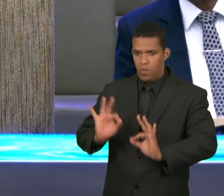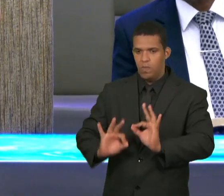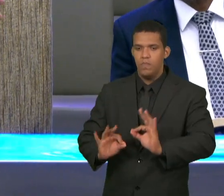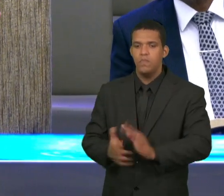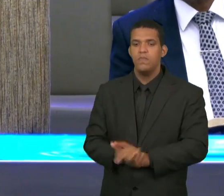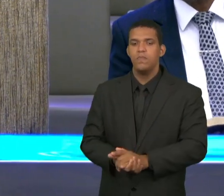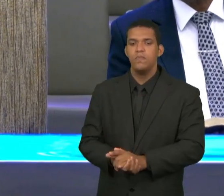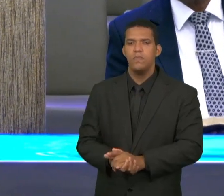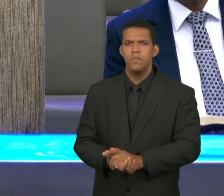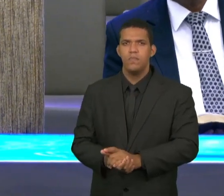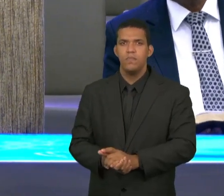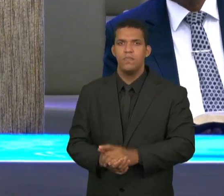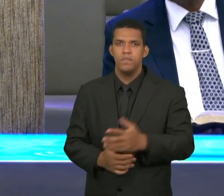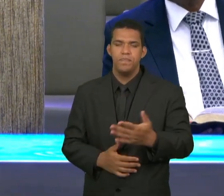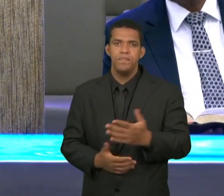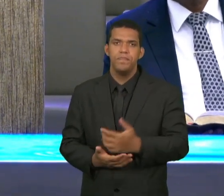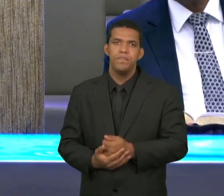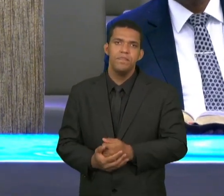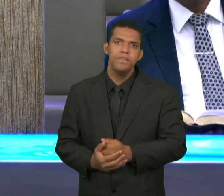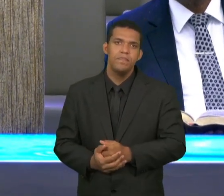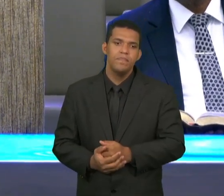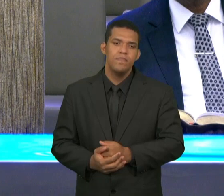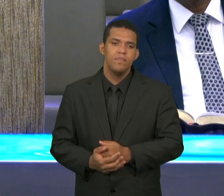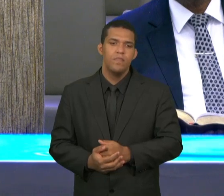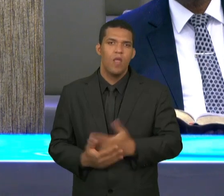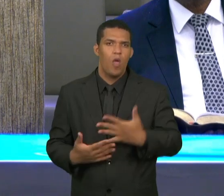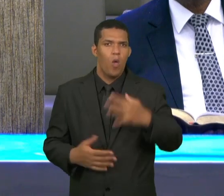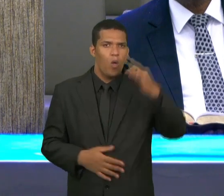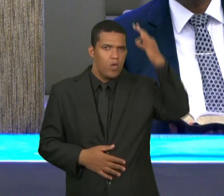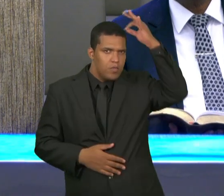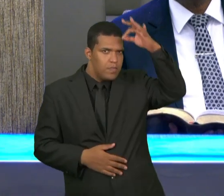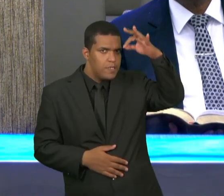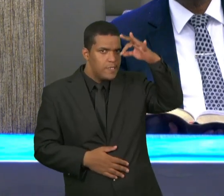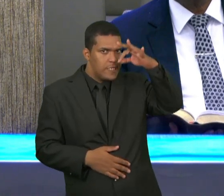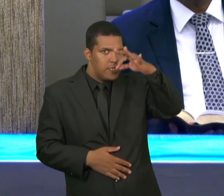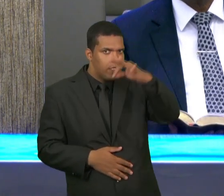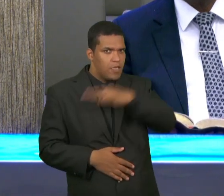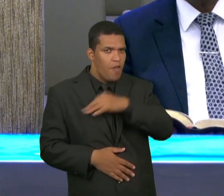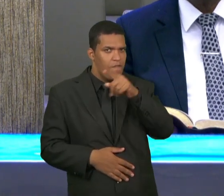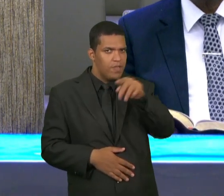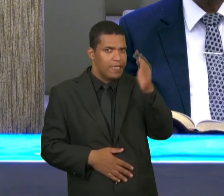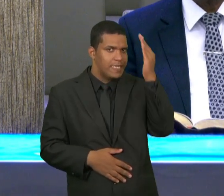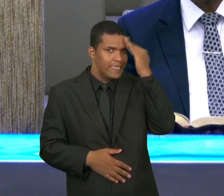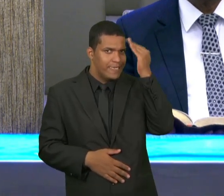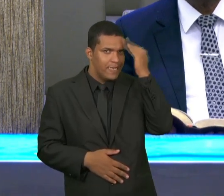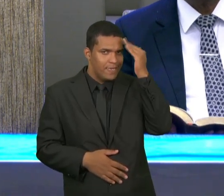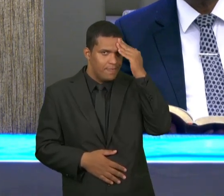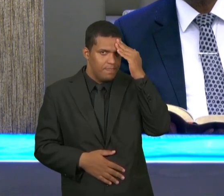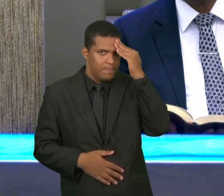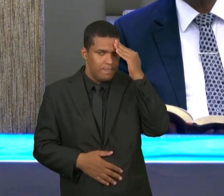Você está entendendo? O Espírito Santo está começando a fazer você entender.